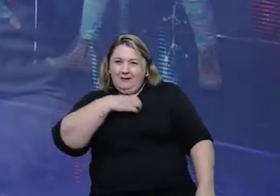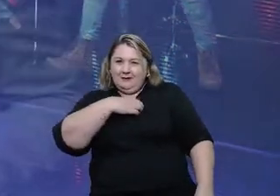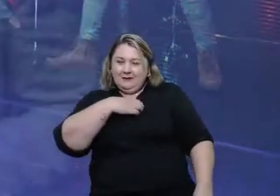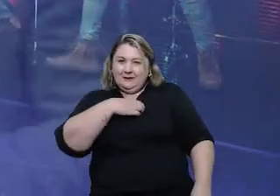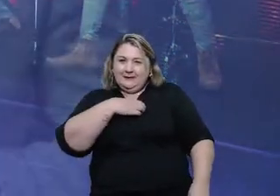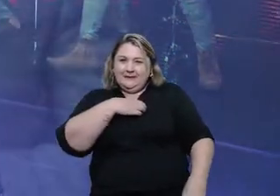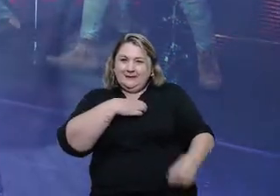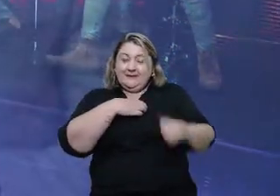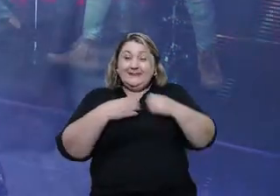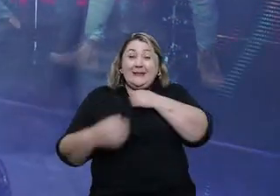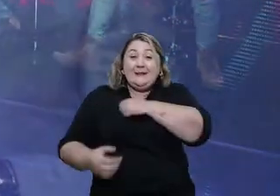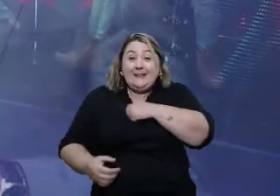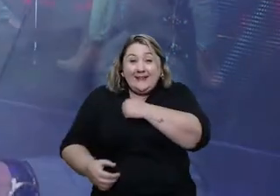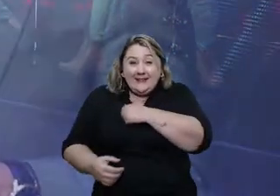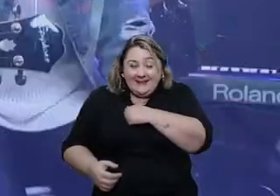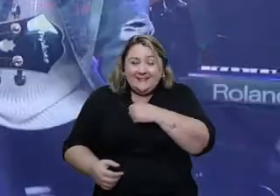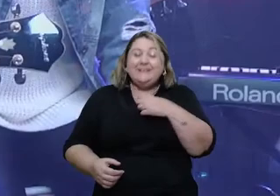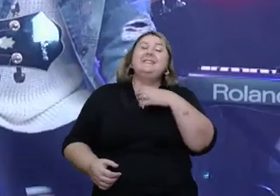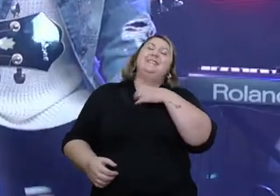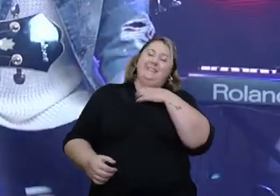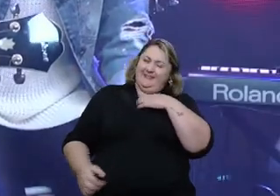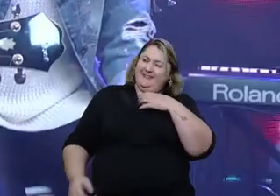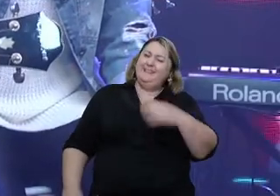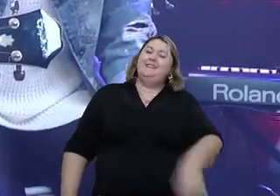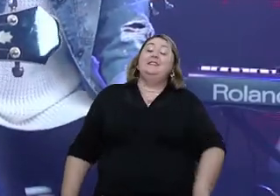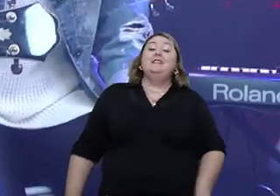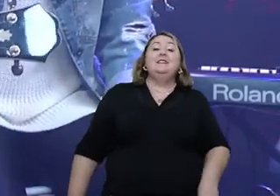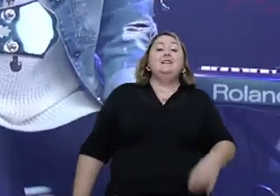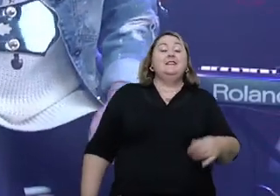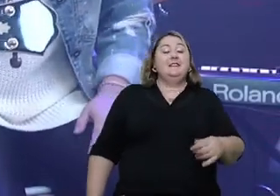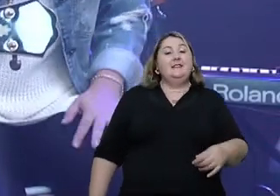Sei que ele falou que eu tô fazendo falta.